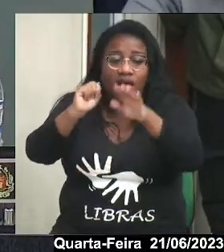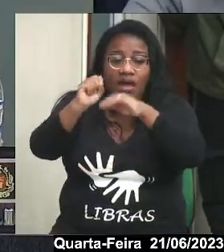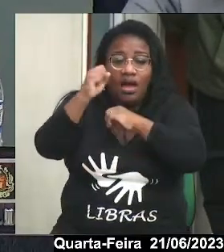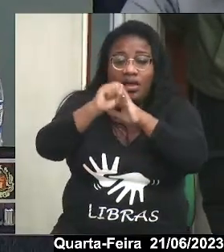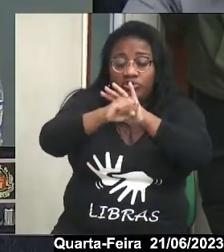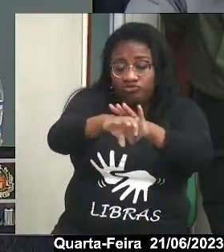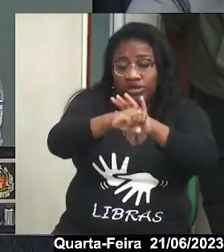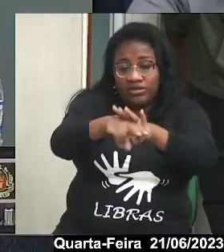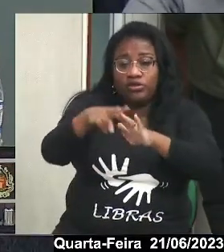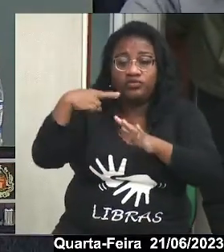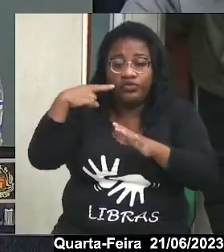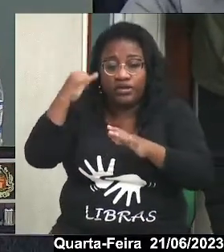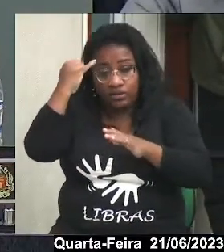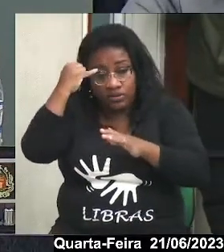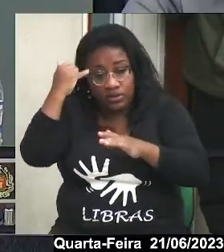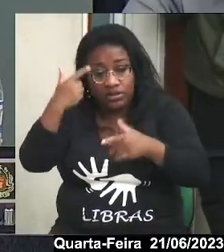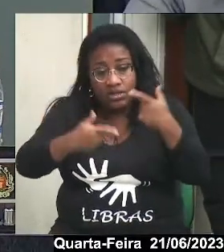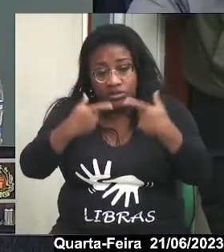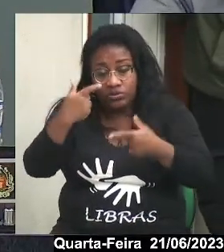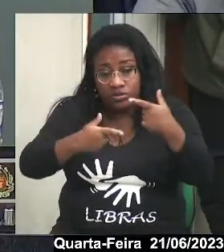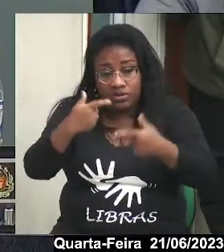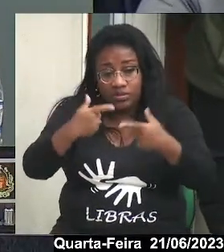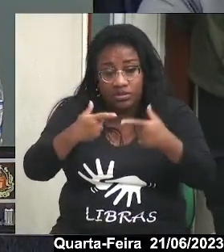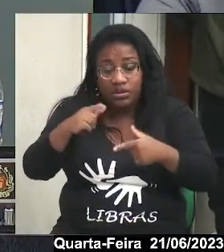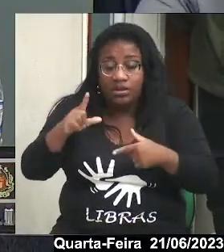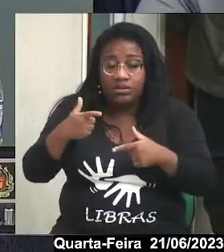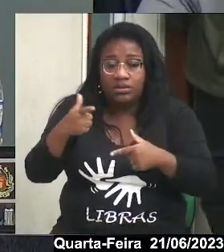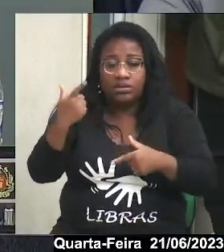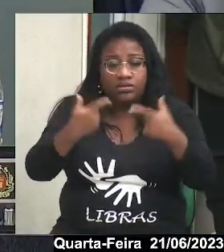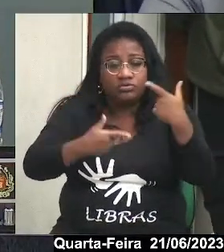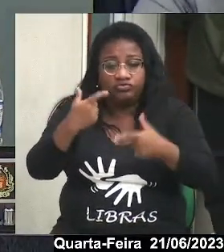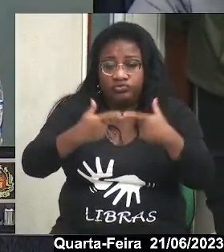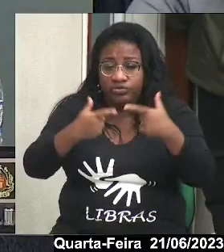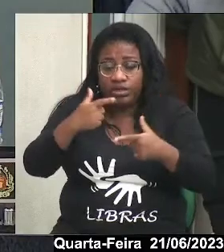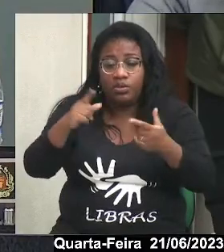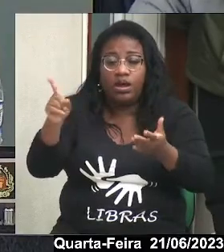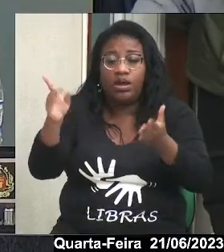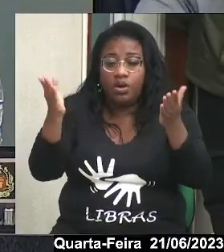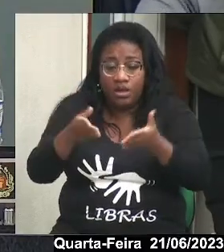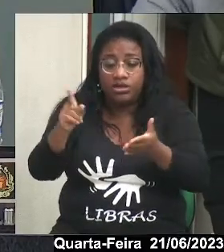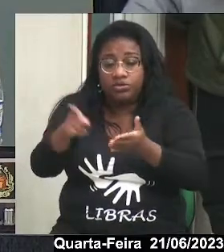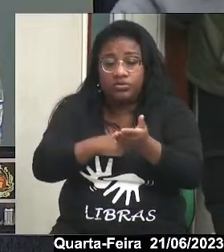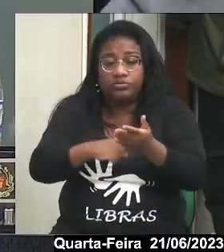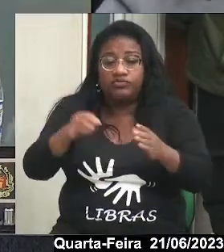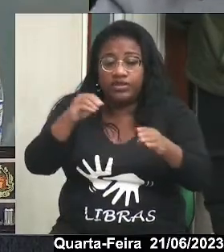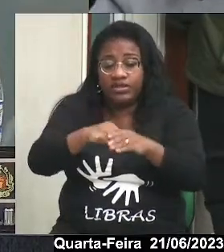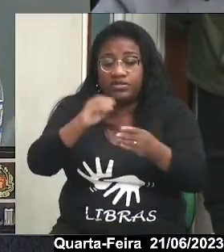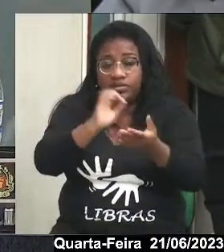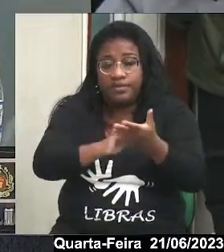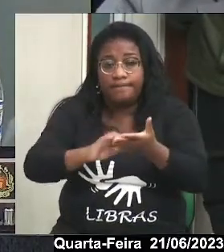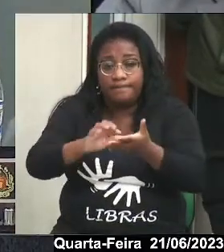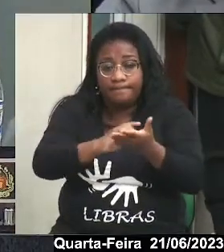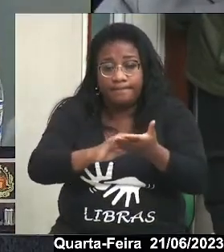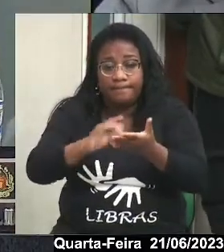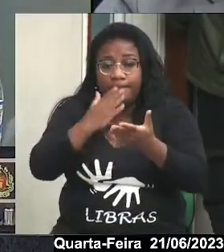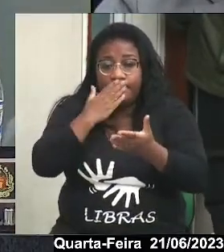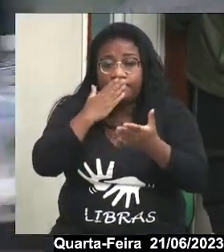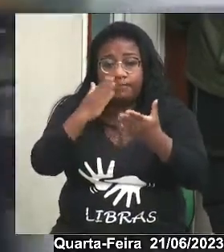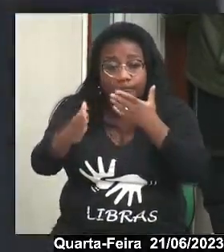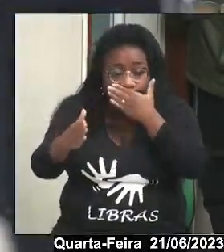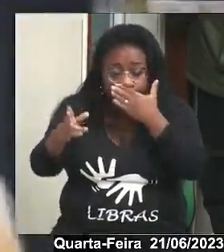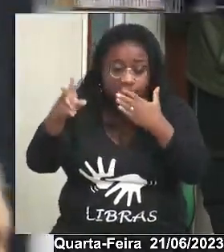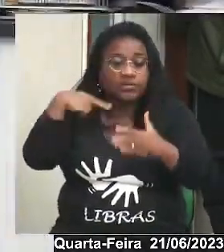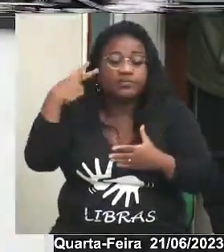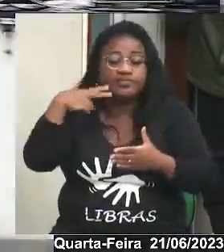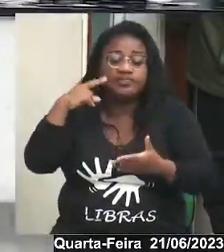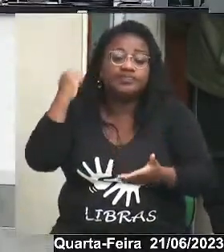As indicações do vereador Índio Silva estão em discussão. Não sofrendo discussão, ela vai à votação. Solicito aos